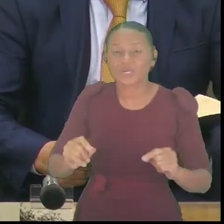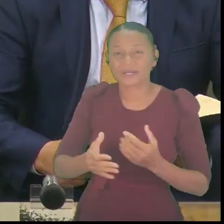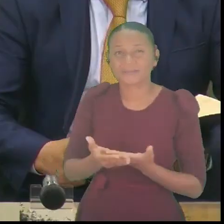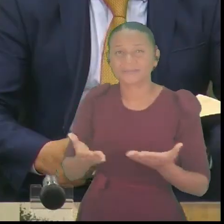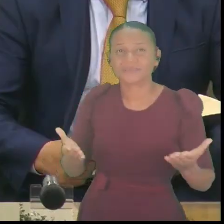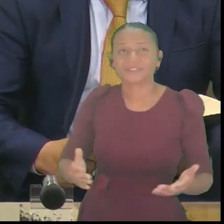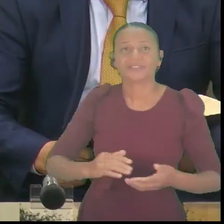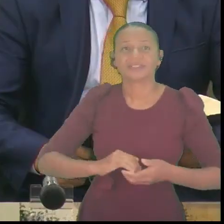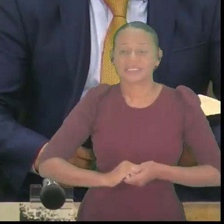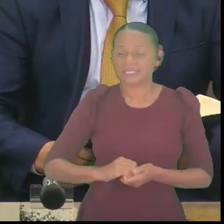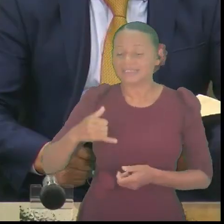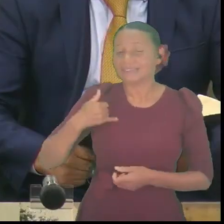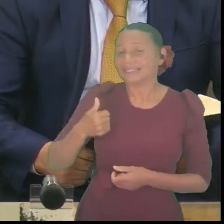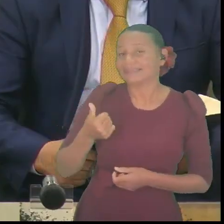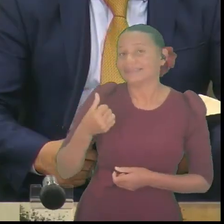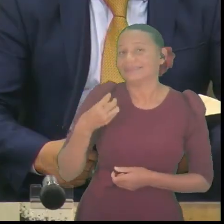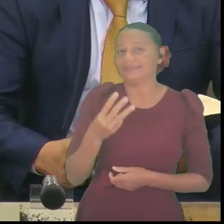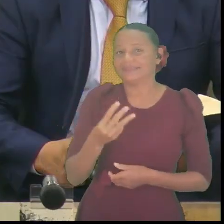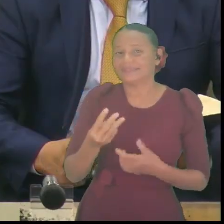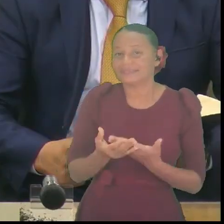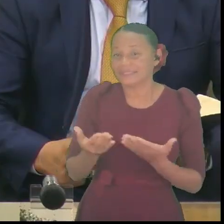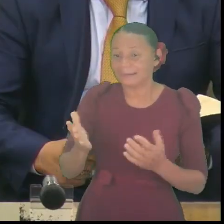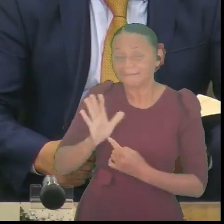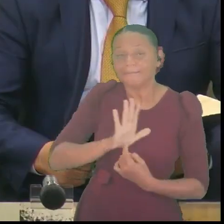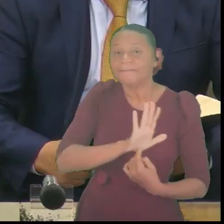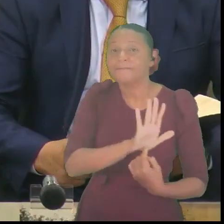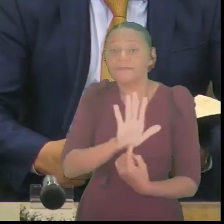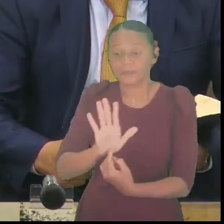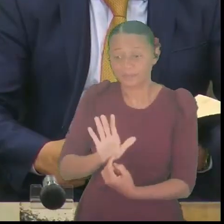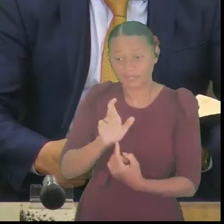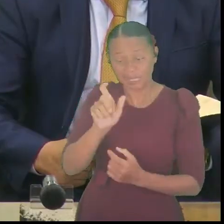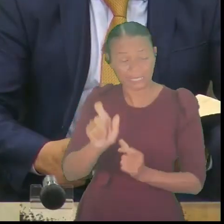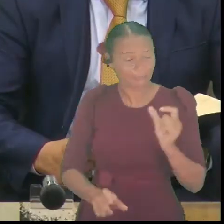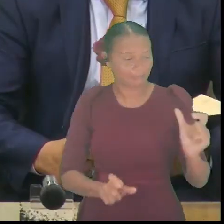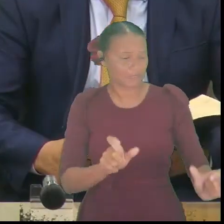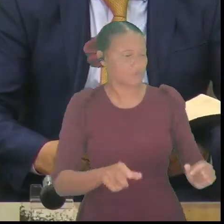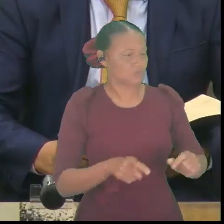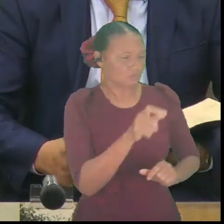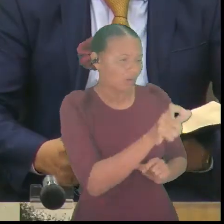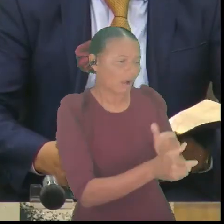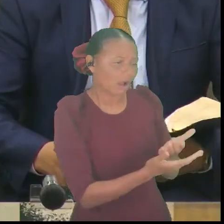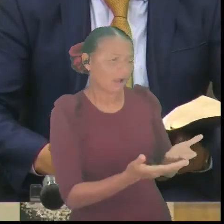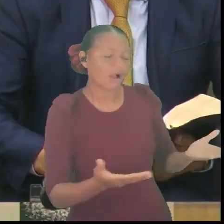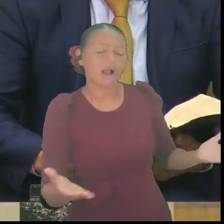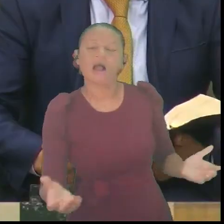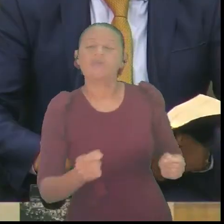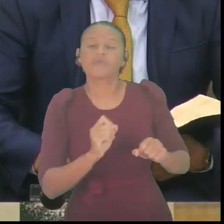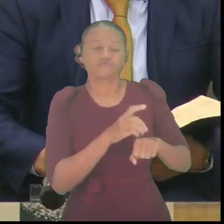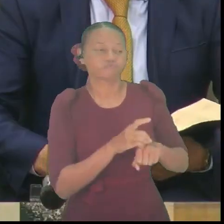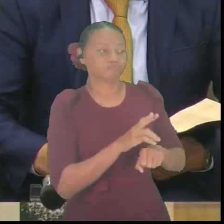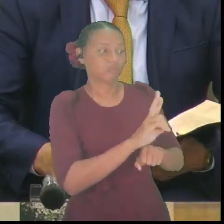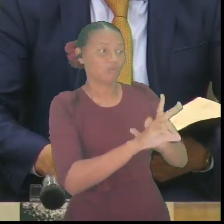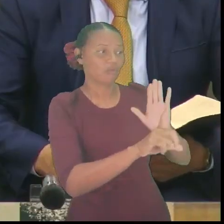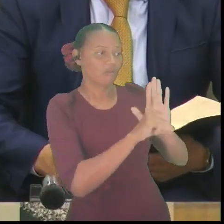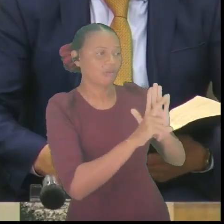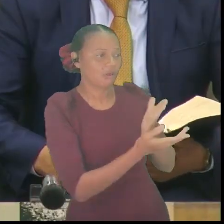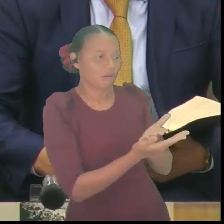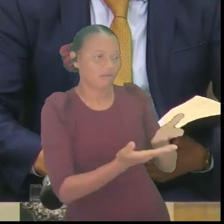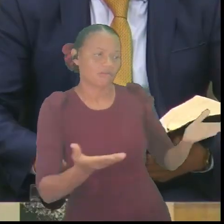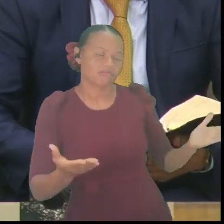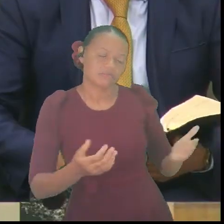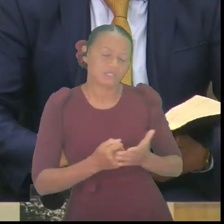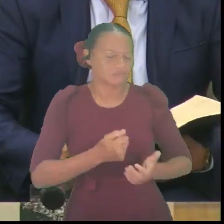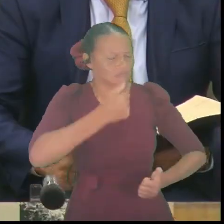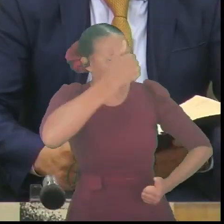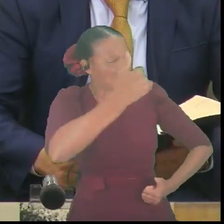de idade com 13 anos, quando ele se apresentava perante os doutores da lei e citava de cor uma longa parte da palavra de